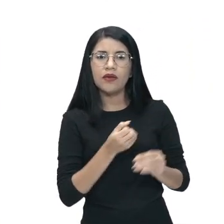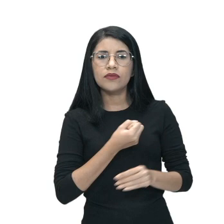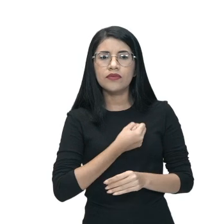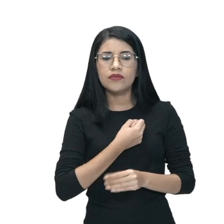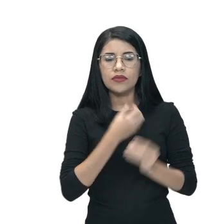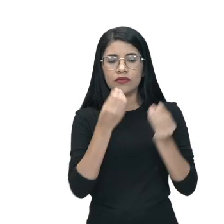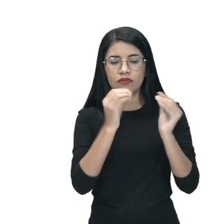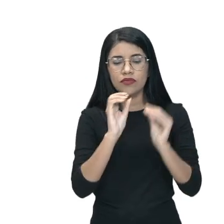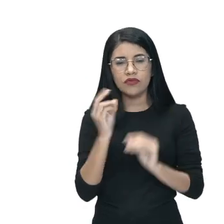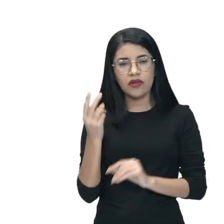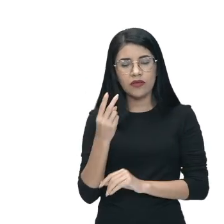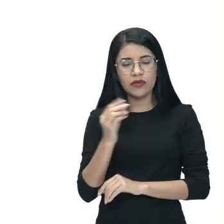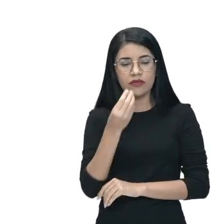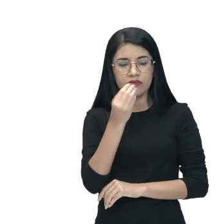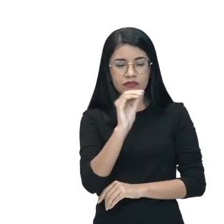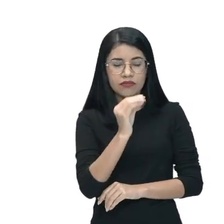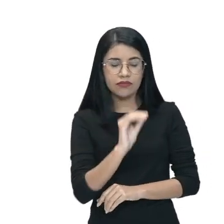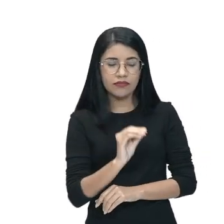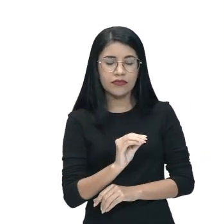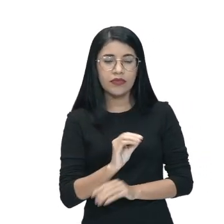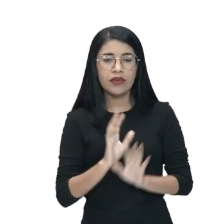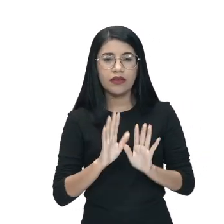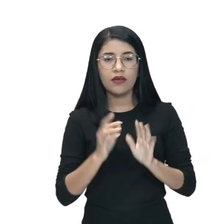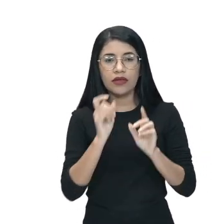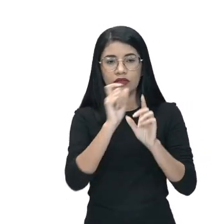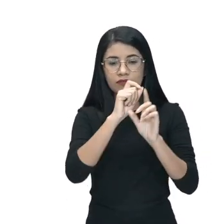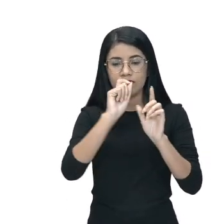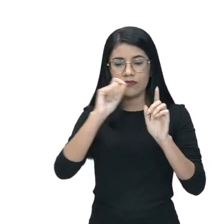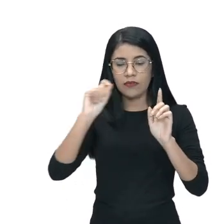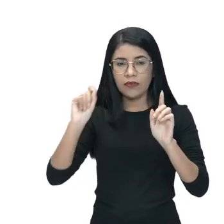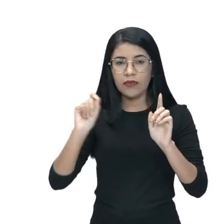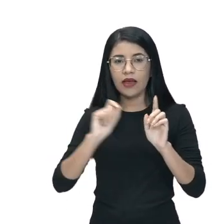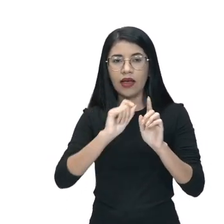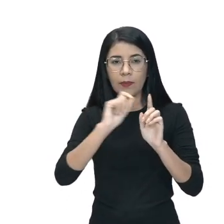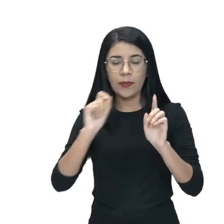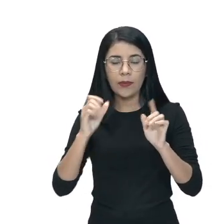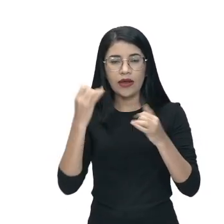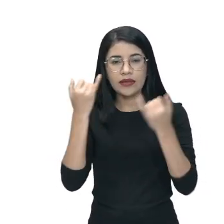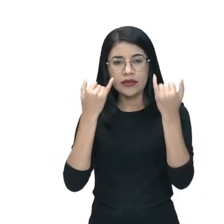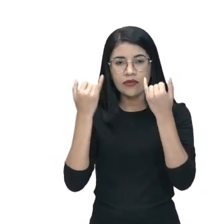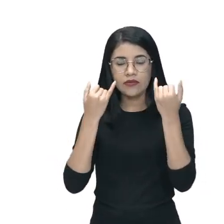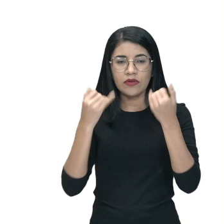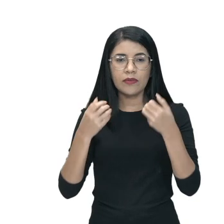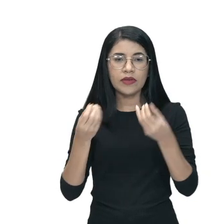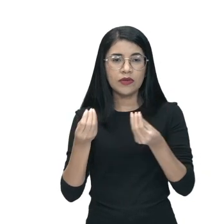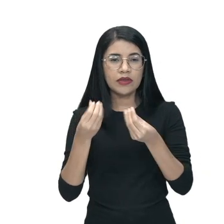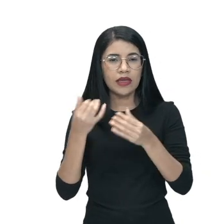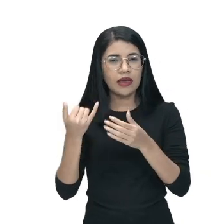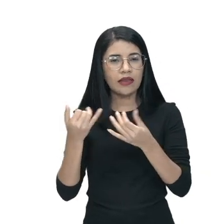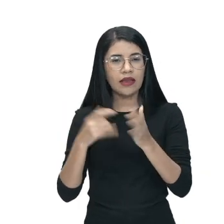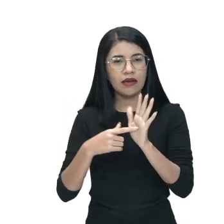tá. Vamos primeiro escrever aqui os dados que o exercício nos deu.